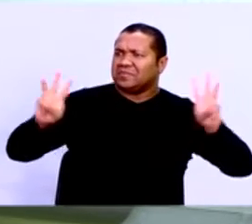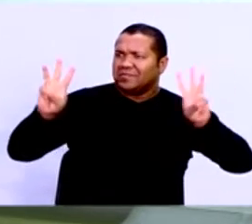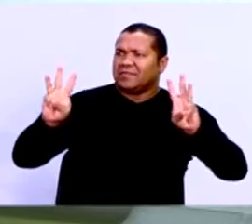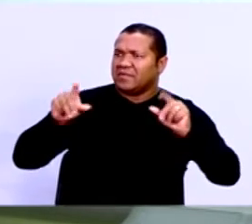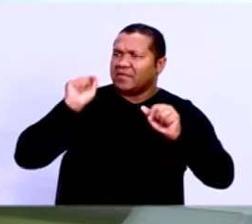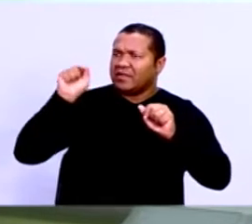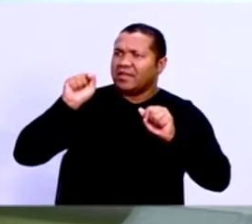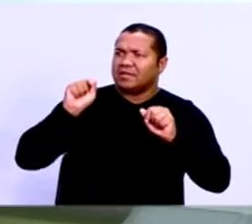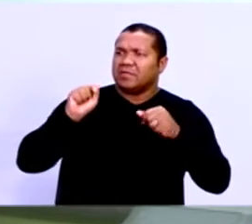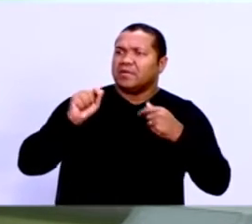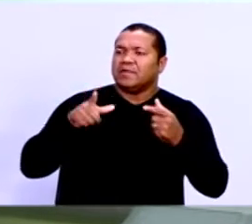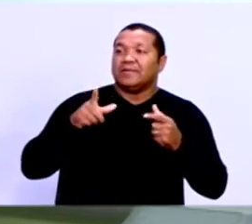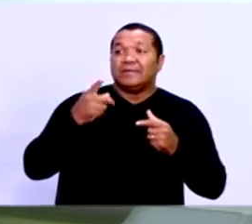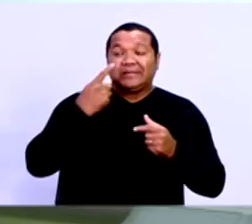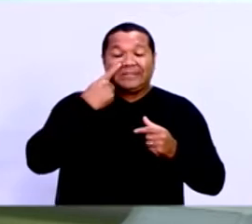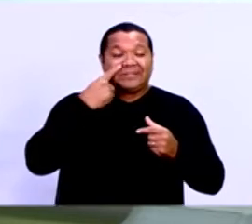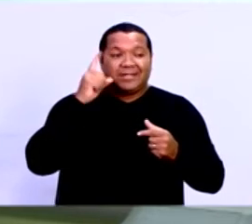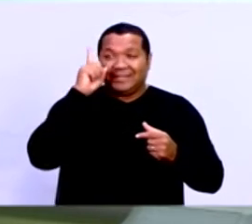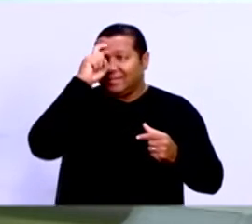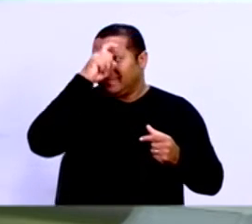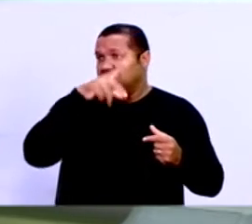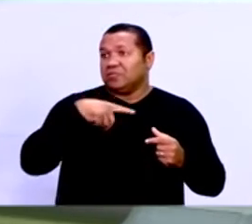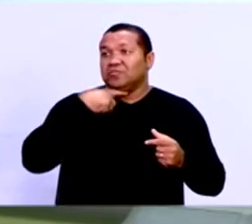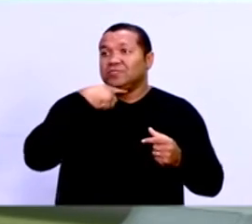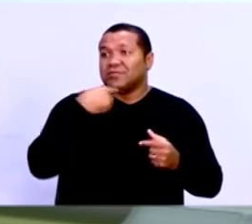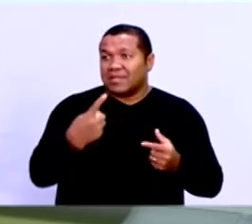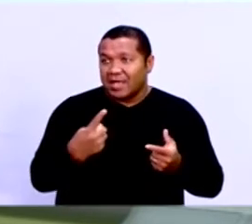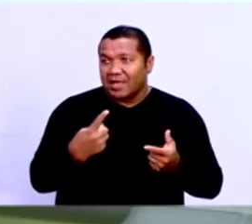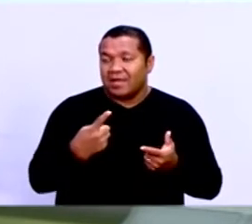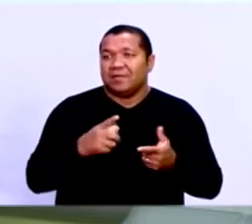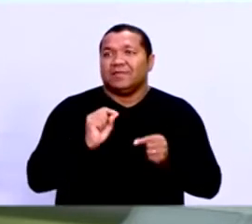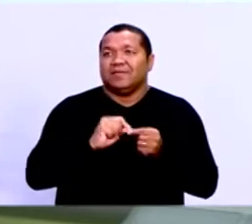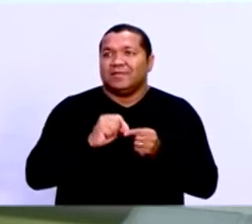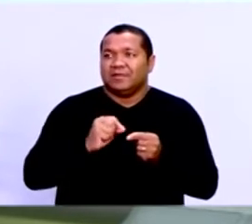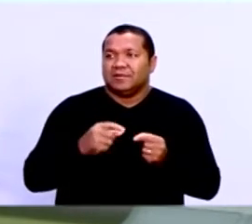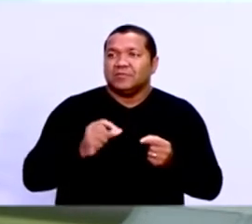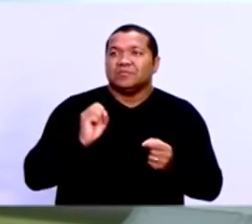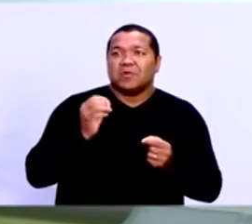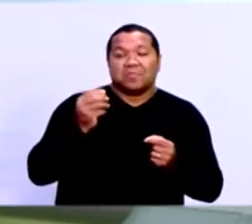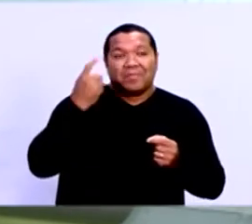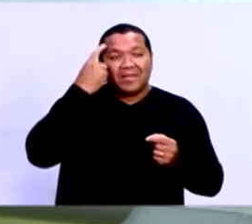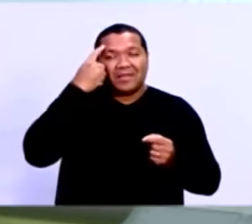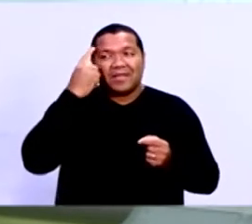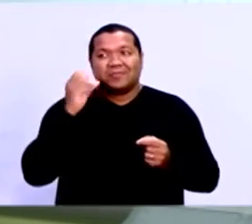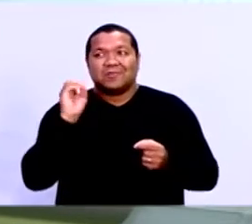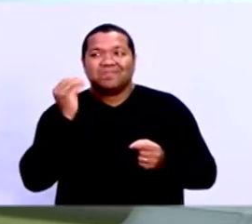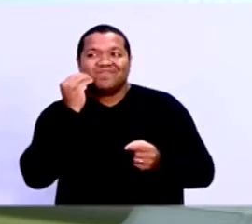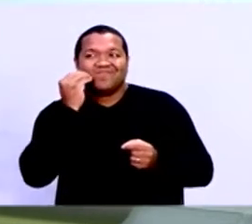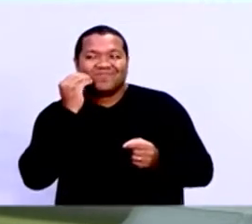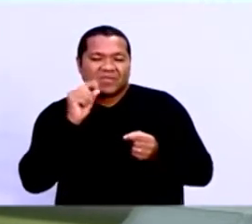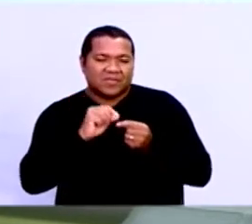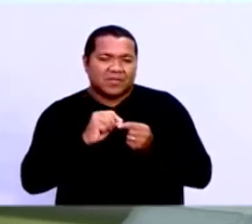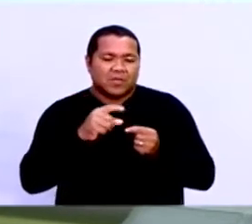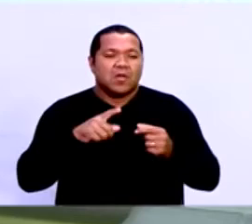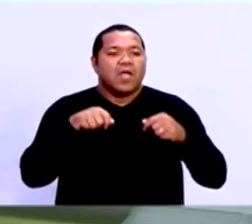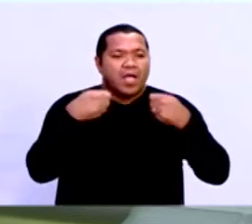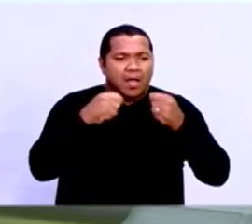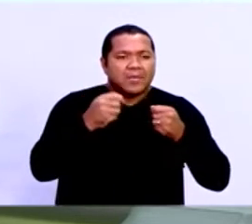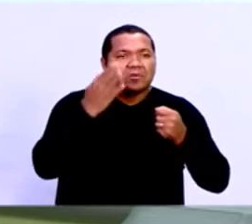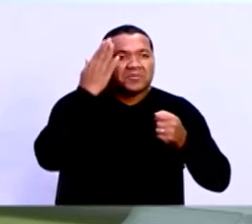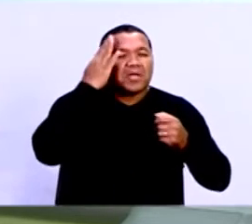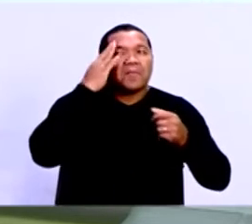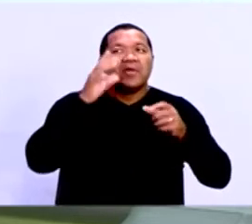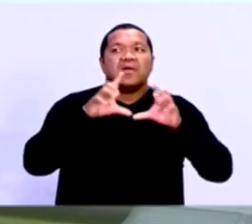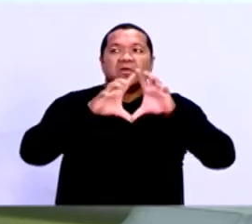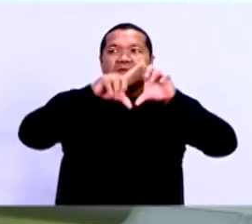vamos ver que eu tente fazer isso eu teria que ter todas as coordenadas de todas as cidades do brasil vamos